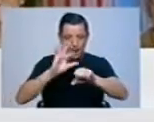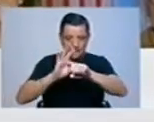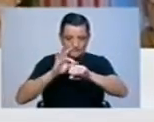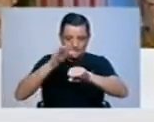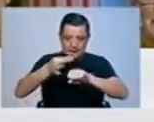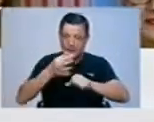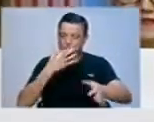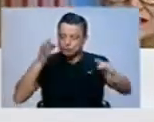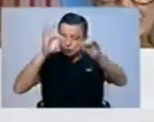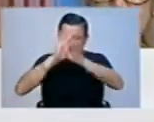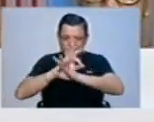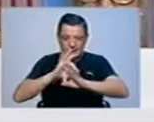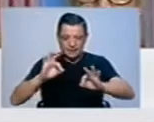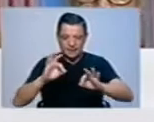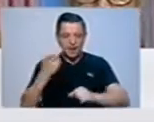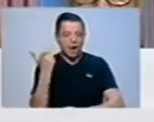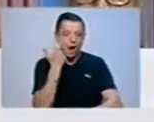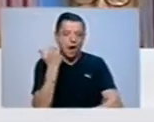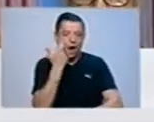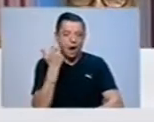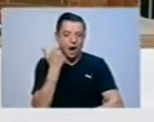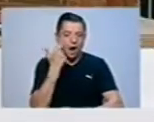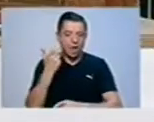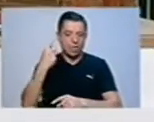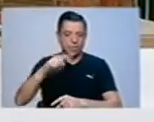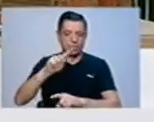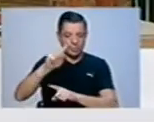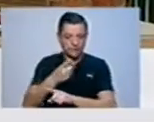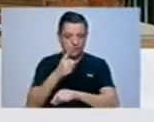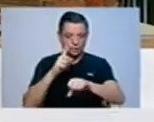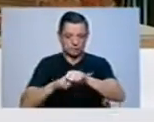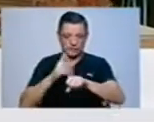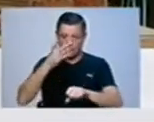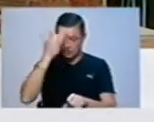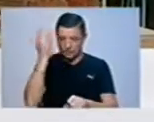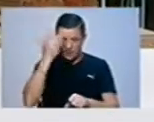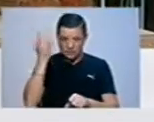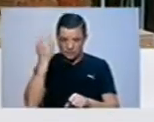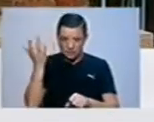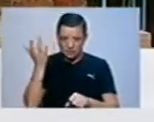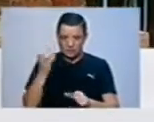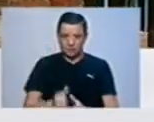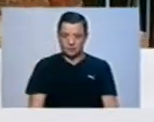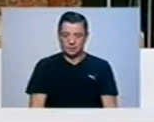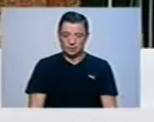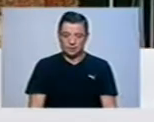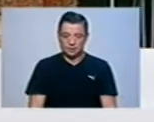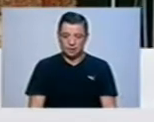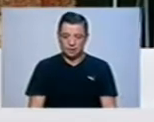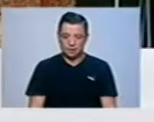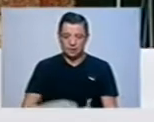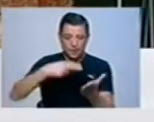fica espetacular. Deve repousar na pele? Este deve. Olha, está a ver, é muito fácil. Hoje eu trouxe aqui